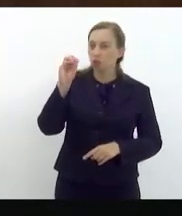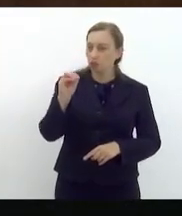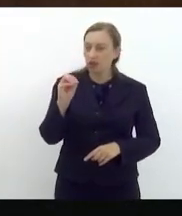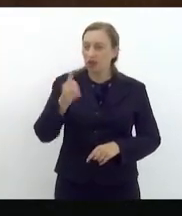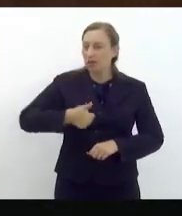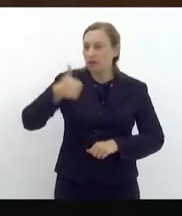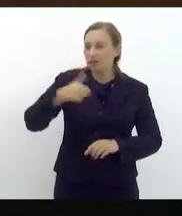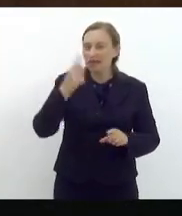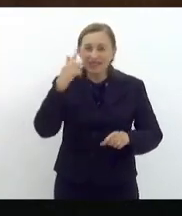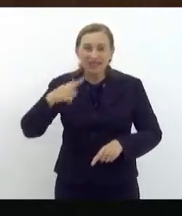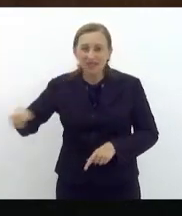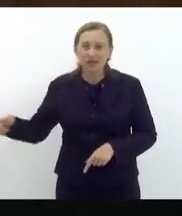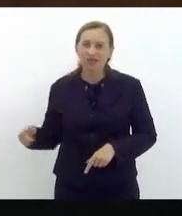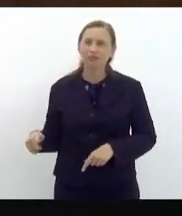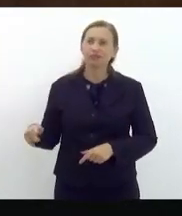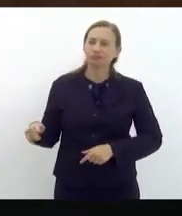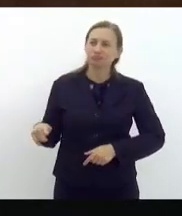semana